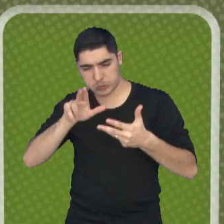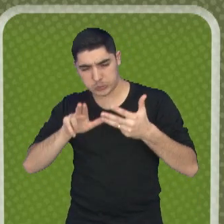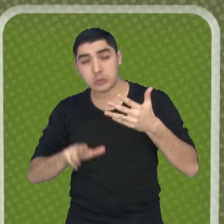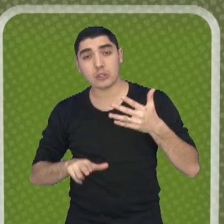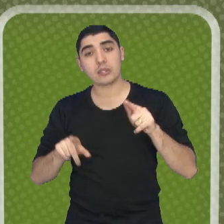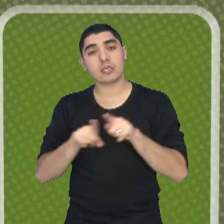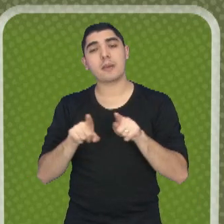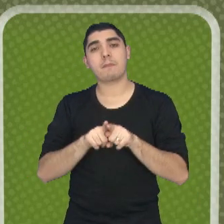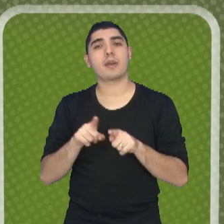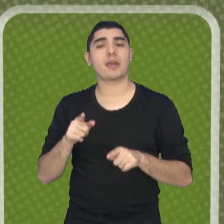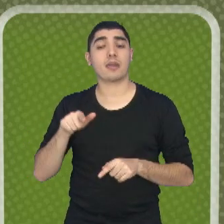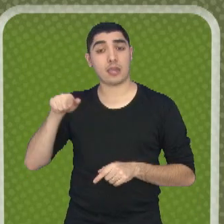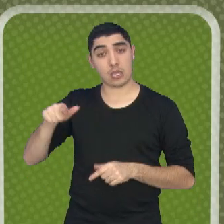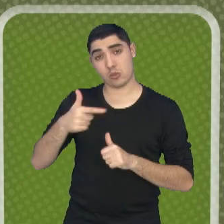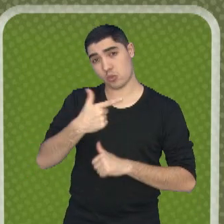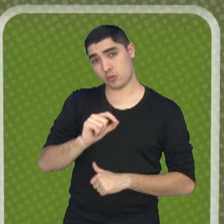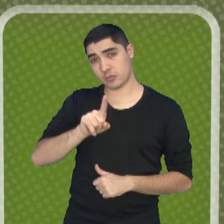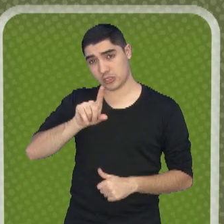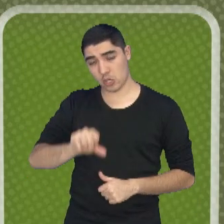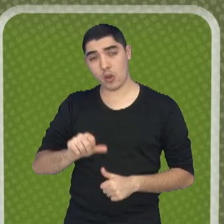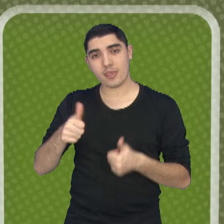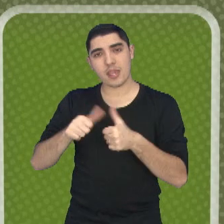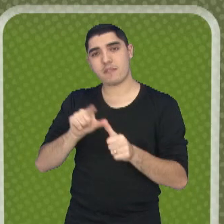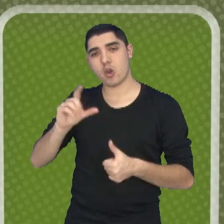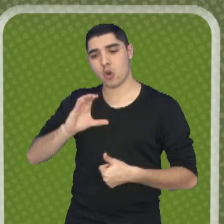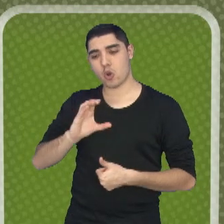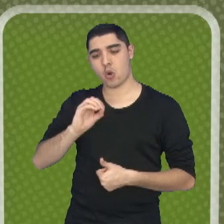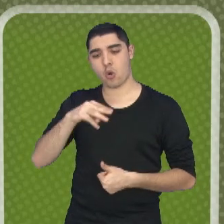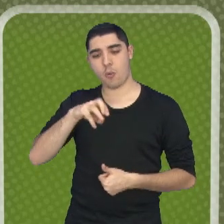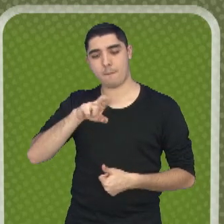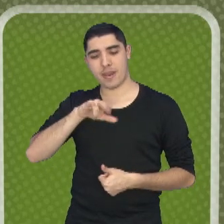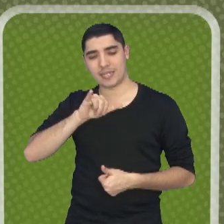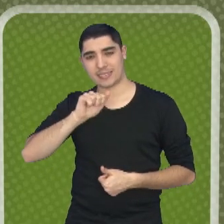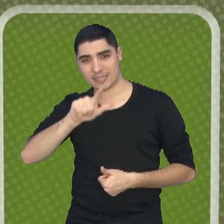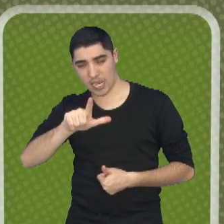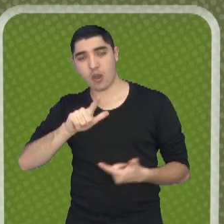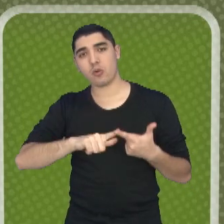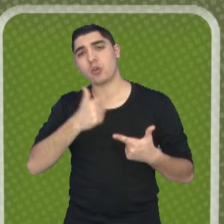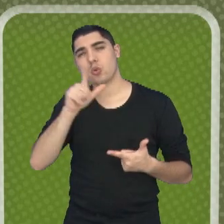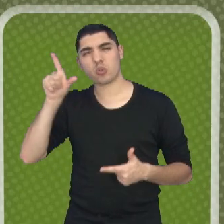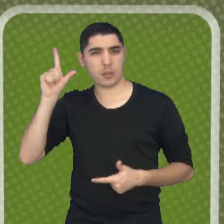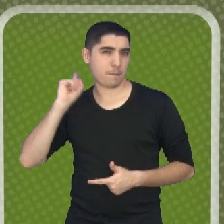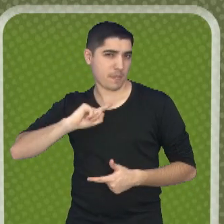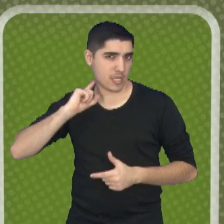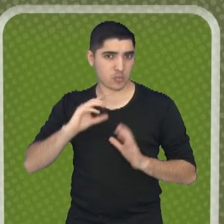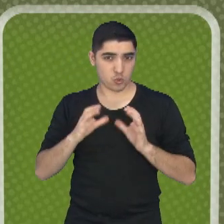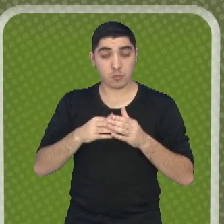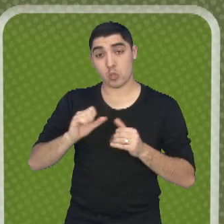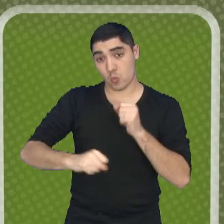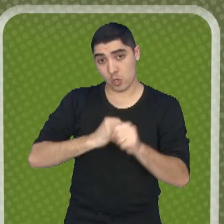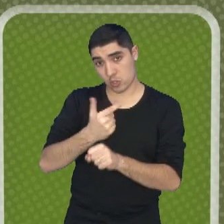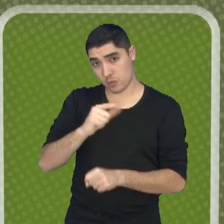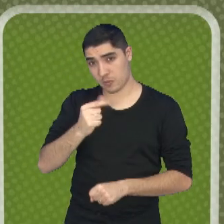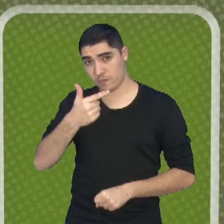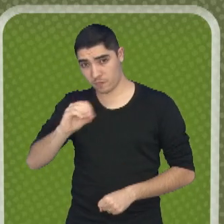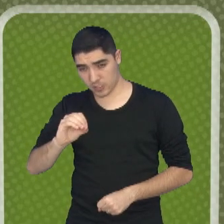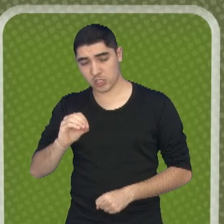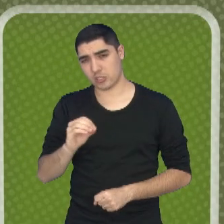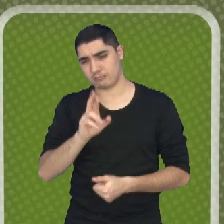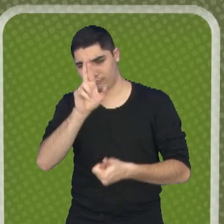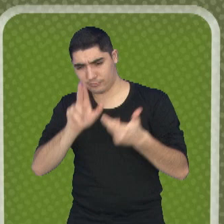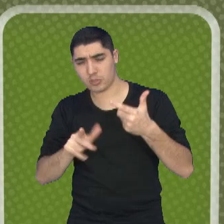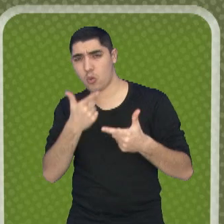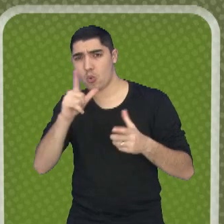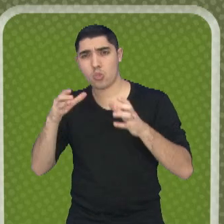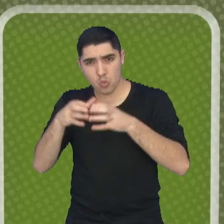Em 2019, ele defendeu o Comercial e Pouso Alegre de Minas Gerais. Em 2020, jogou no Desportivo Brasil e Nacional de Muriaé de Minas